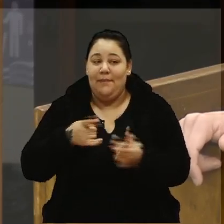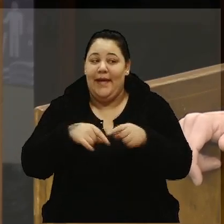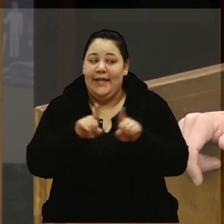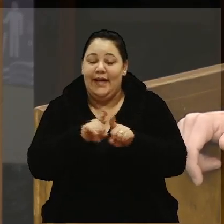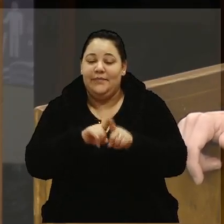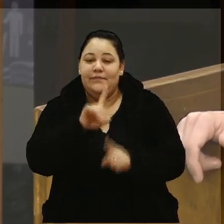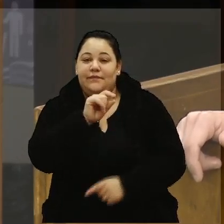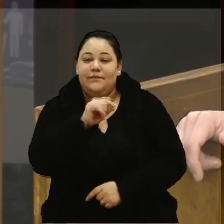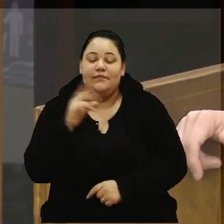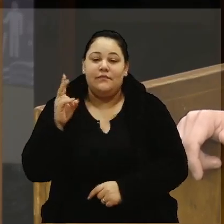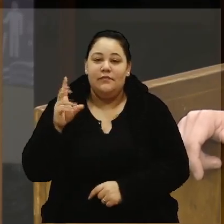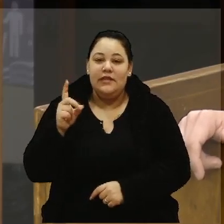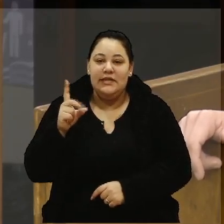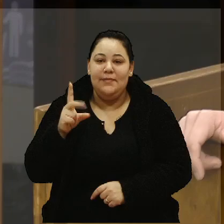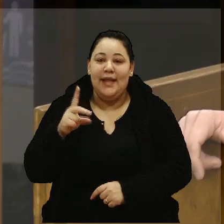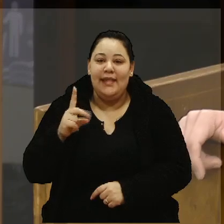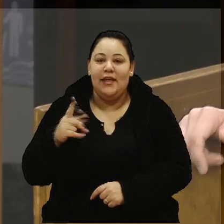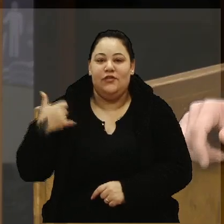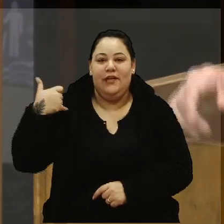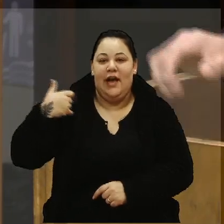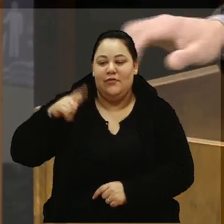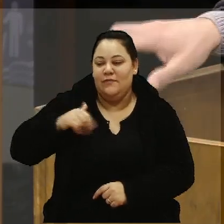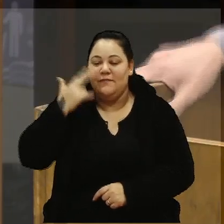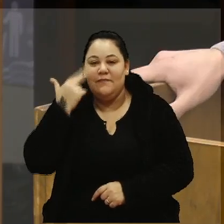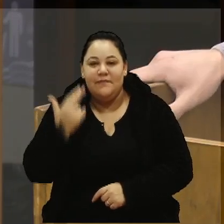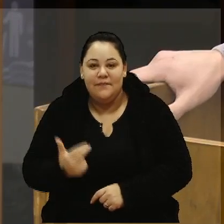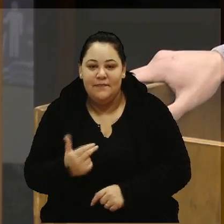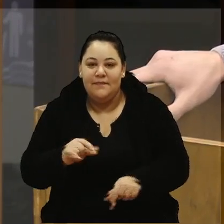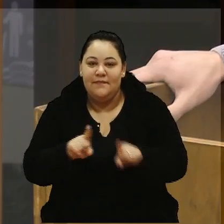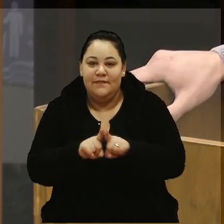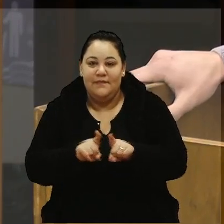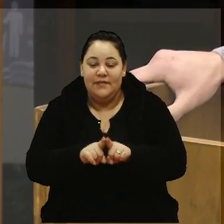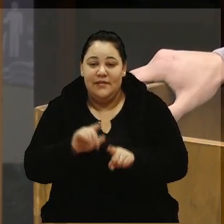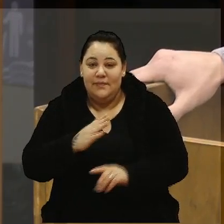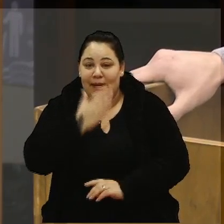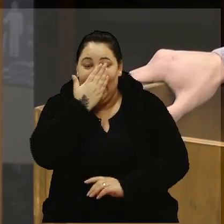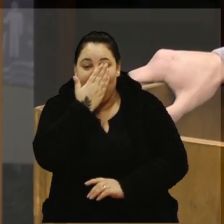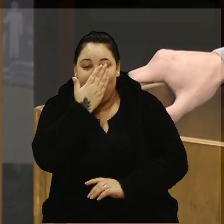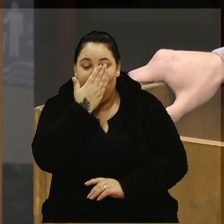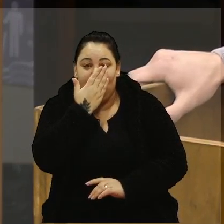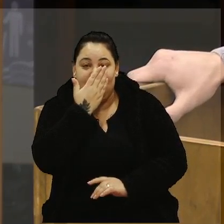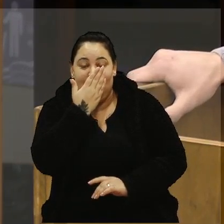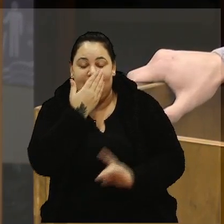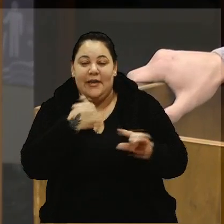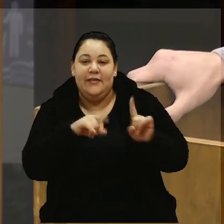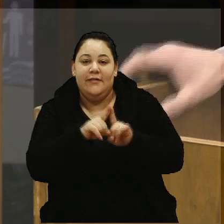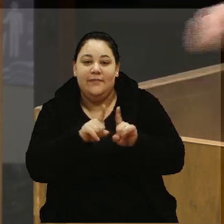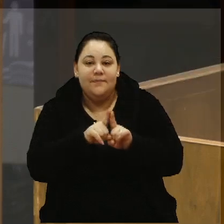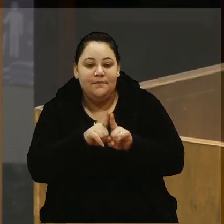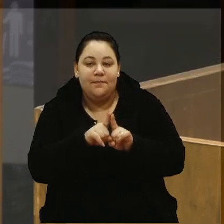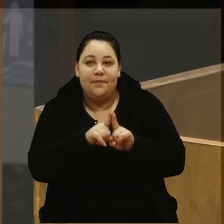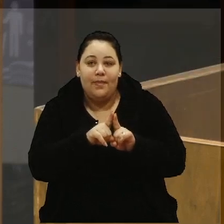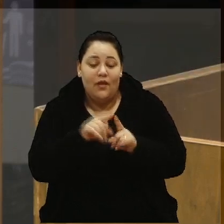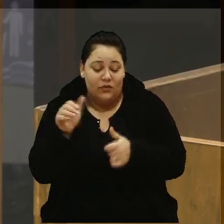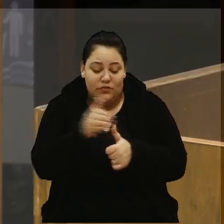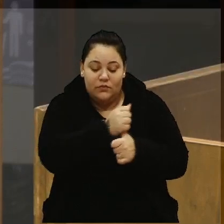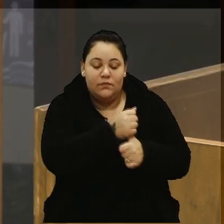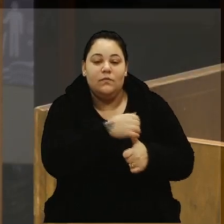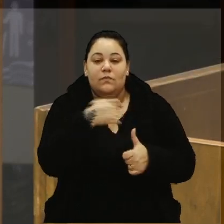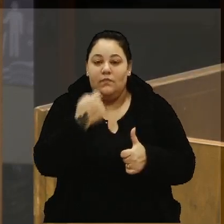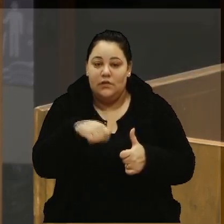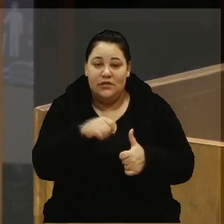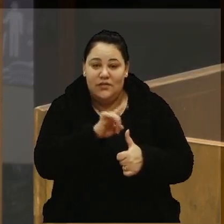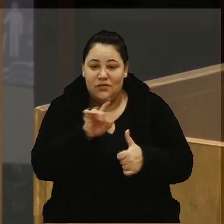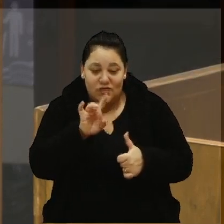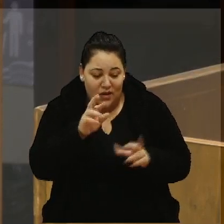anos, que hoje é normal o tráfico de droga, hoje está na frente das escolas. Então, o Conselho Tutelar, não só a questão do